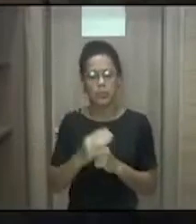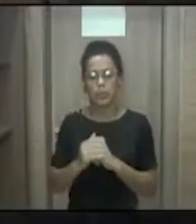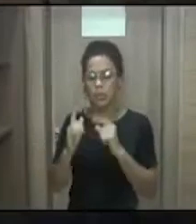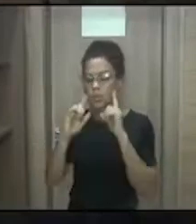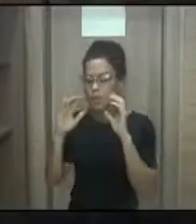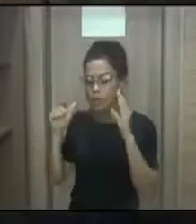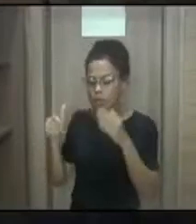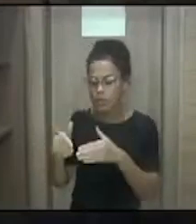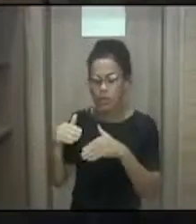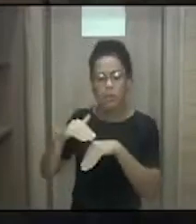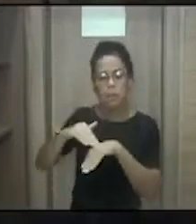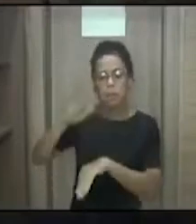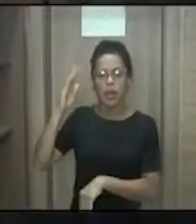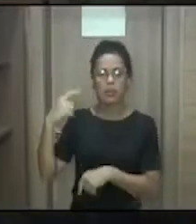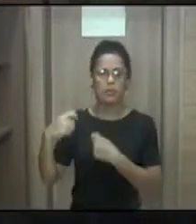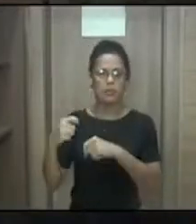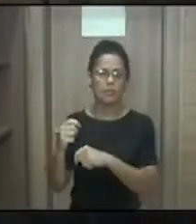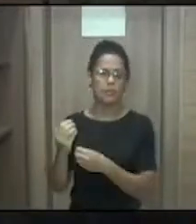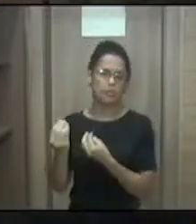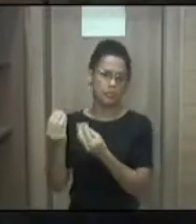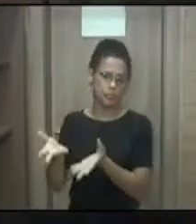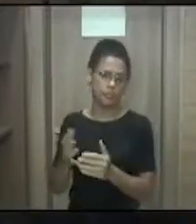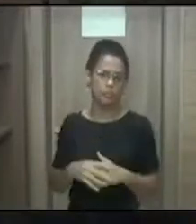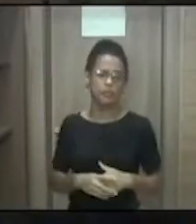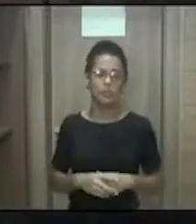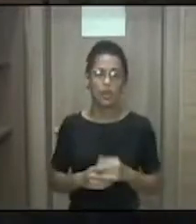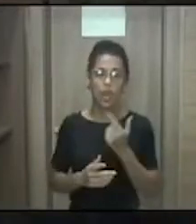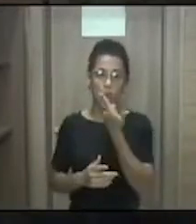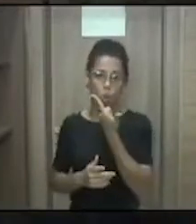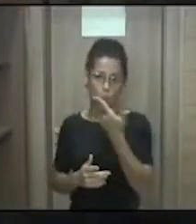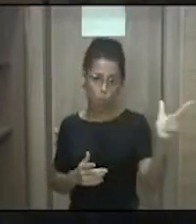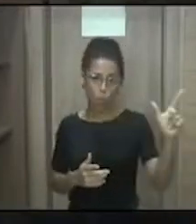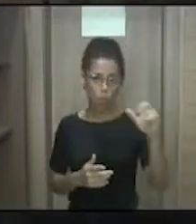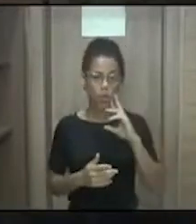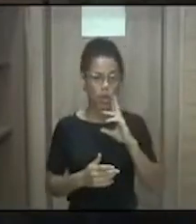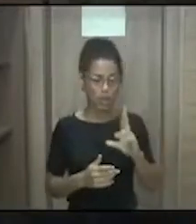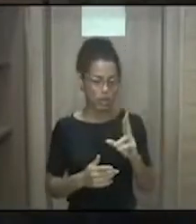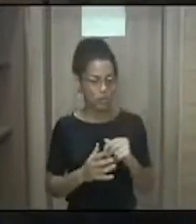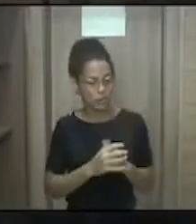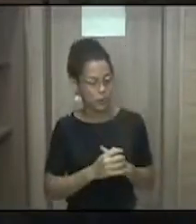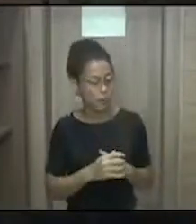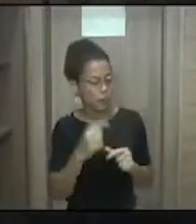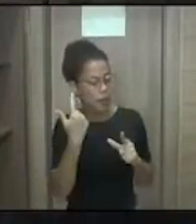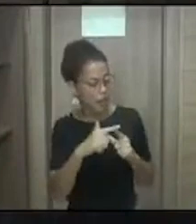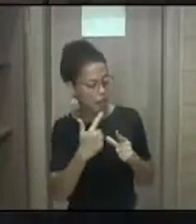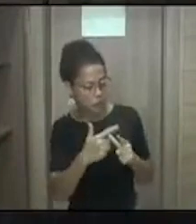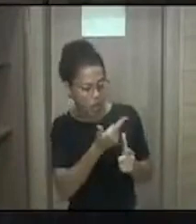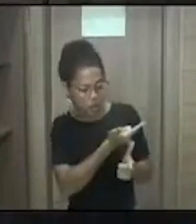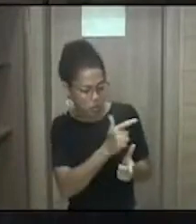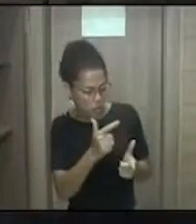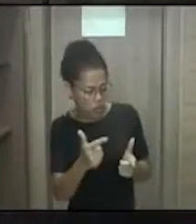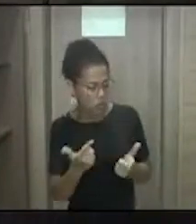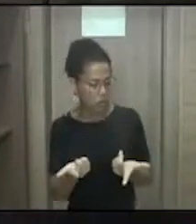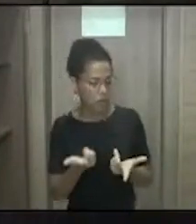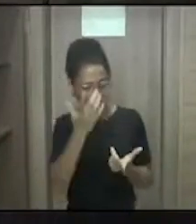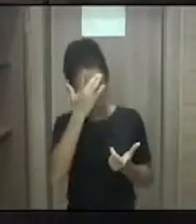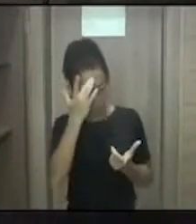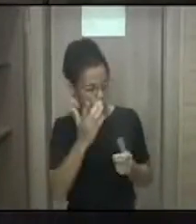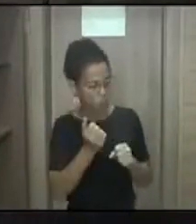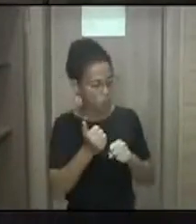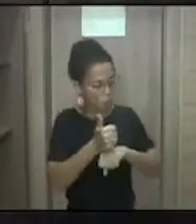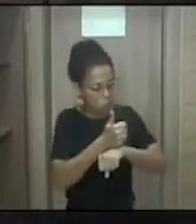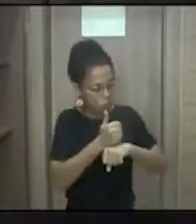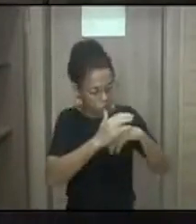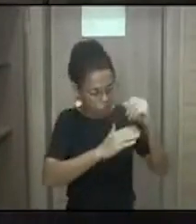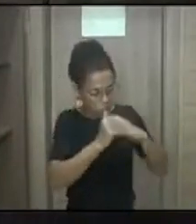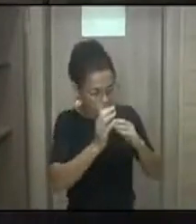em quem precisa mais. Outros, a resposta era, é porque a gente não tem especialista em prótese.